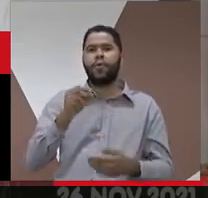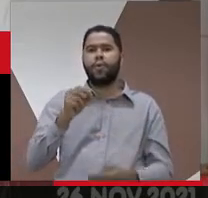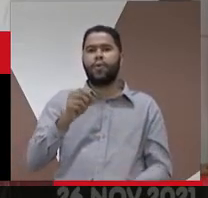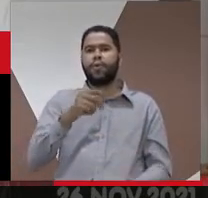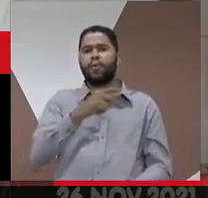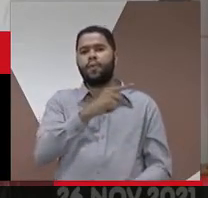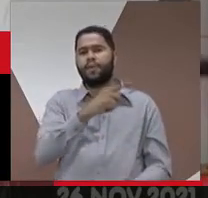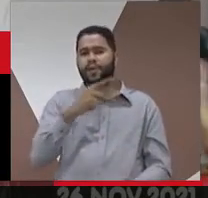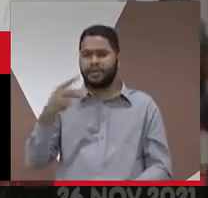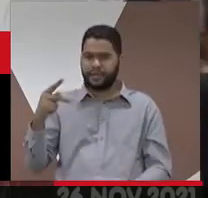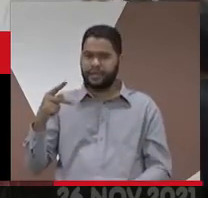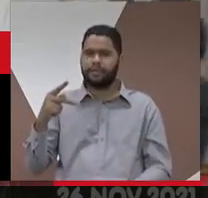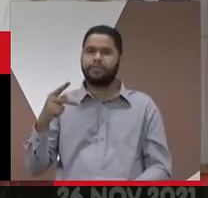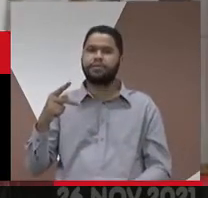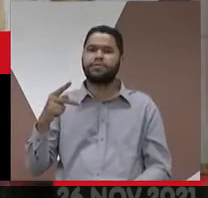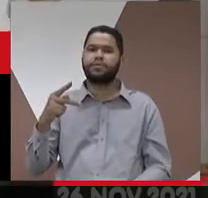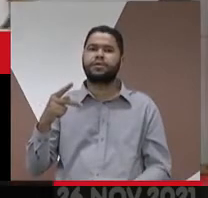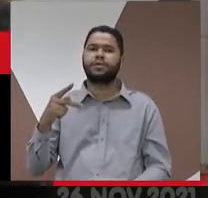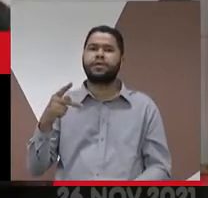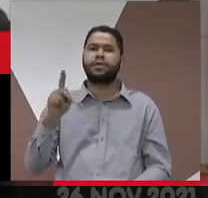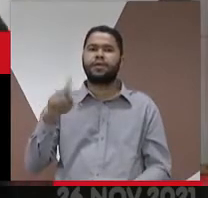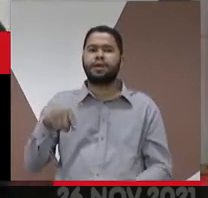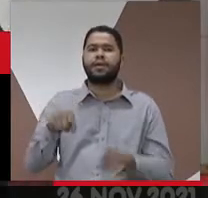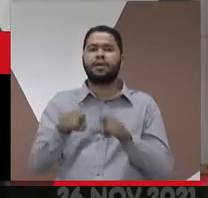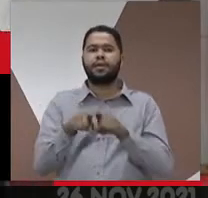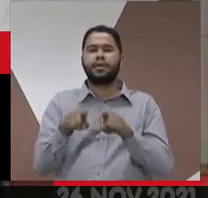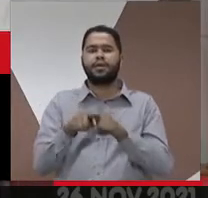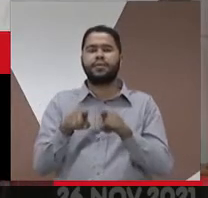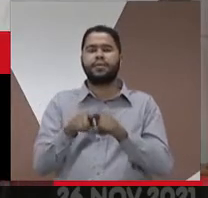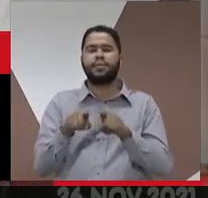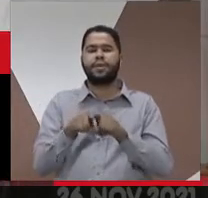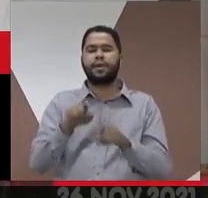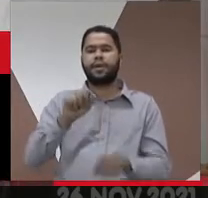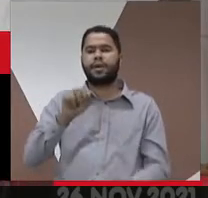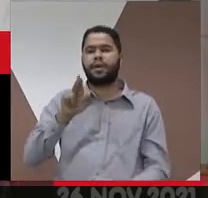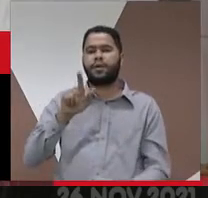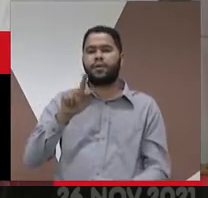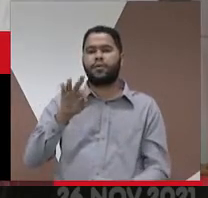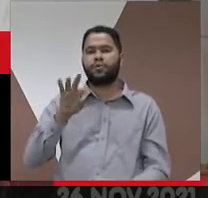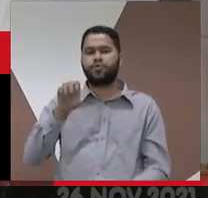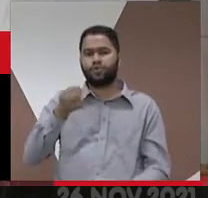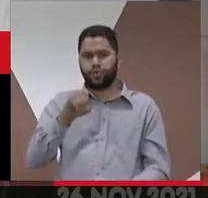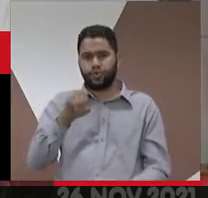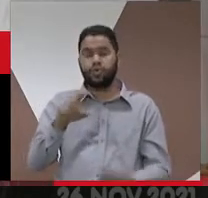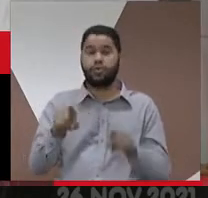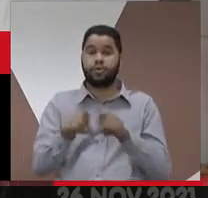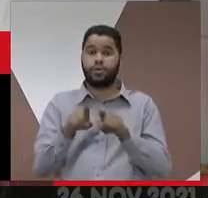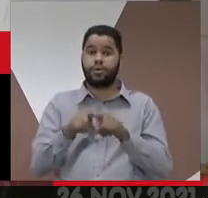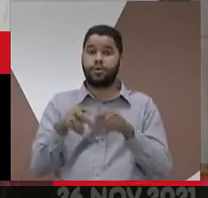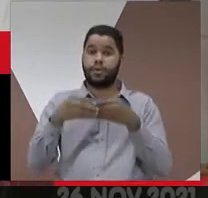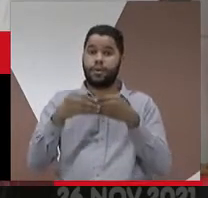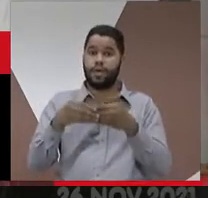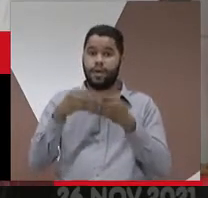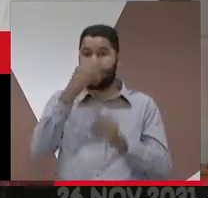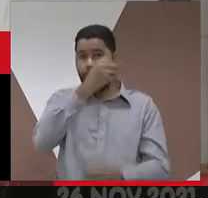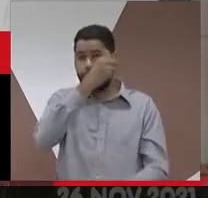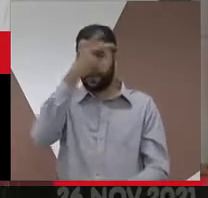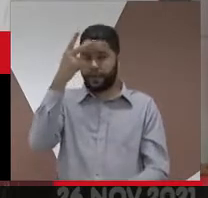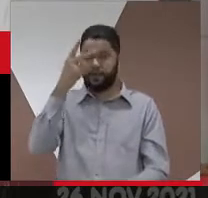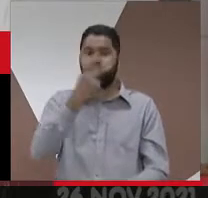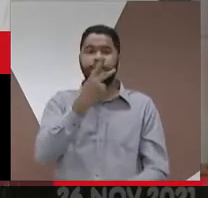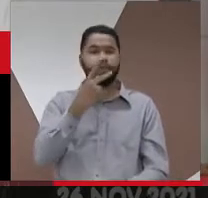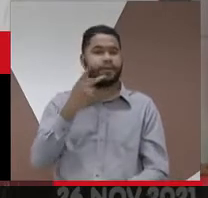amigo deputado estadual Agostinho Patrus. Cumprimento também o prefeito Calil,